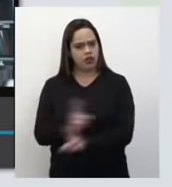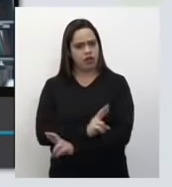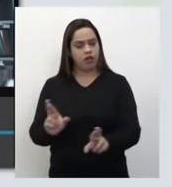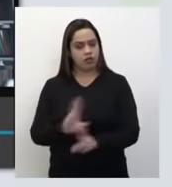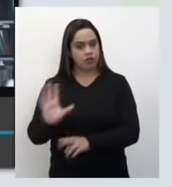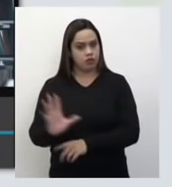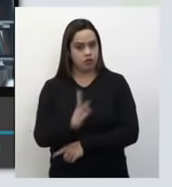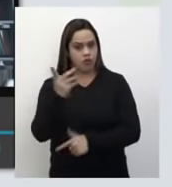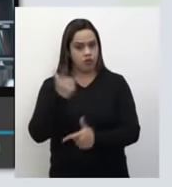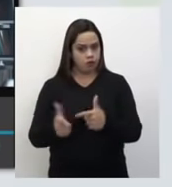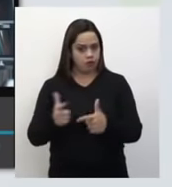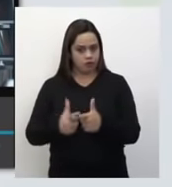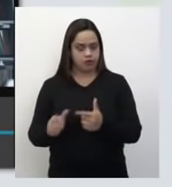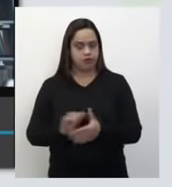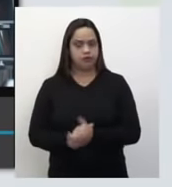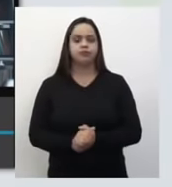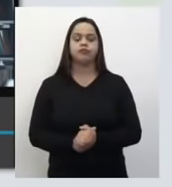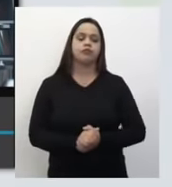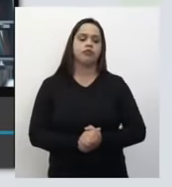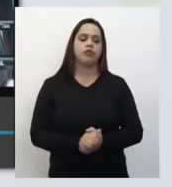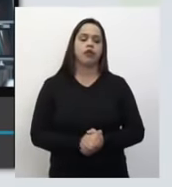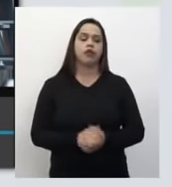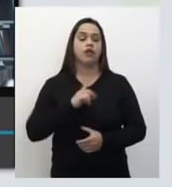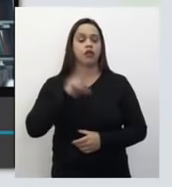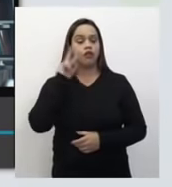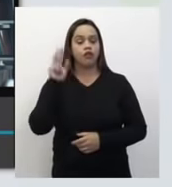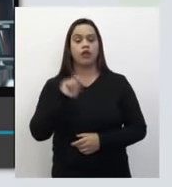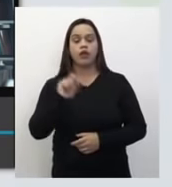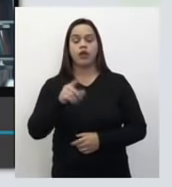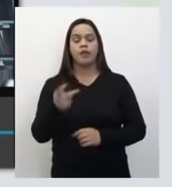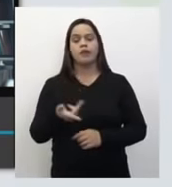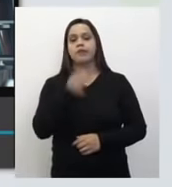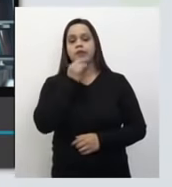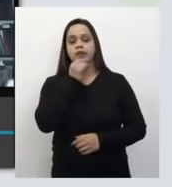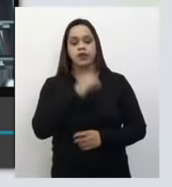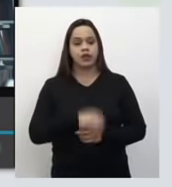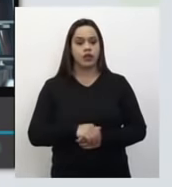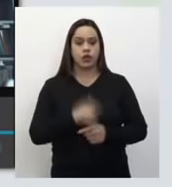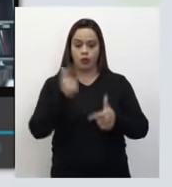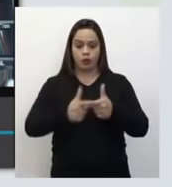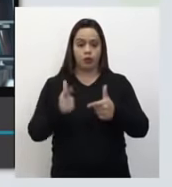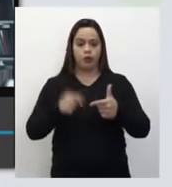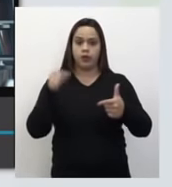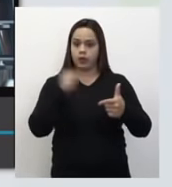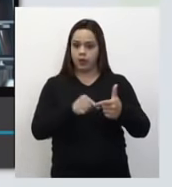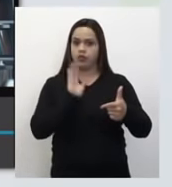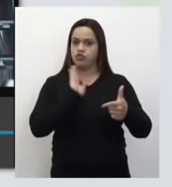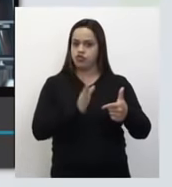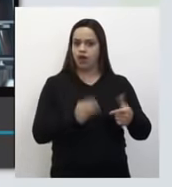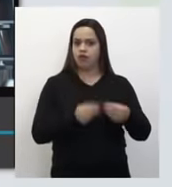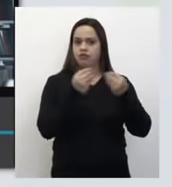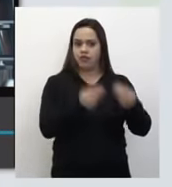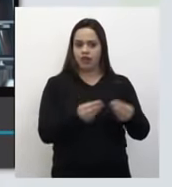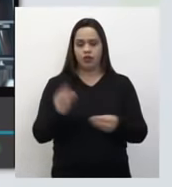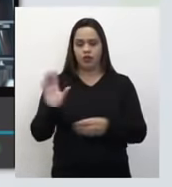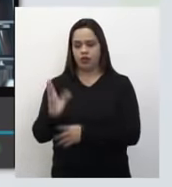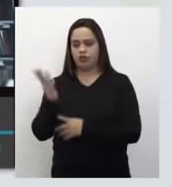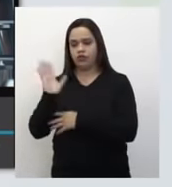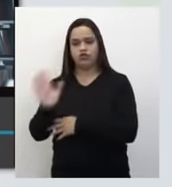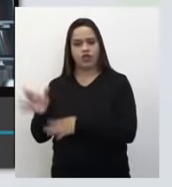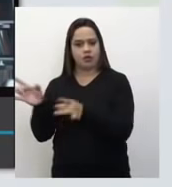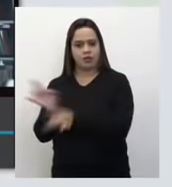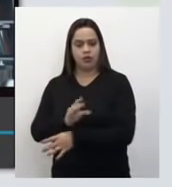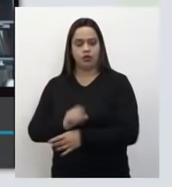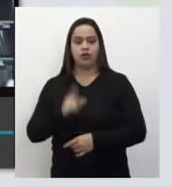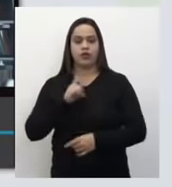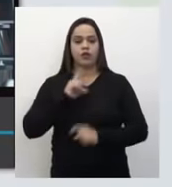de problemas, né? Tem uma formação bem tradicional de arquitetura que encara assim, olha, os problemas já estão dados, as soluções já estão prontas. Então tem, digamos assim, tem uma